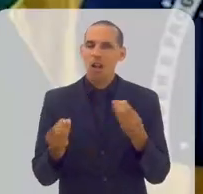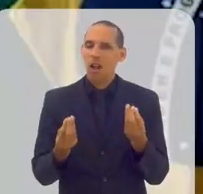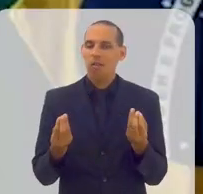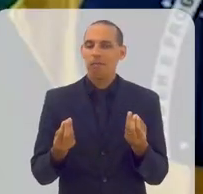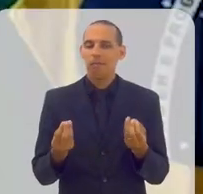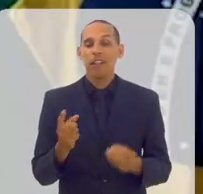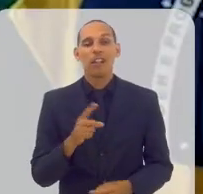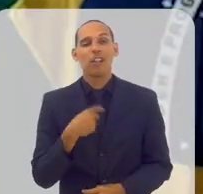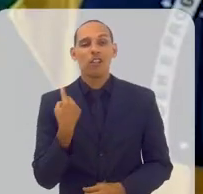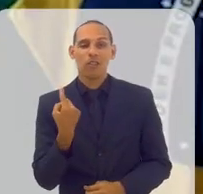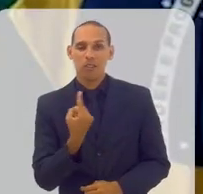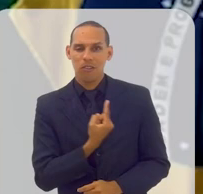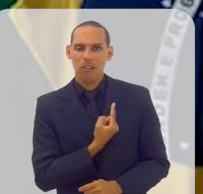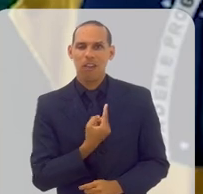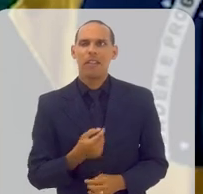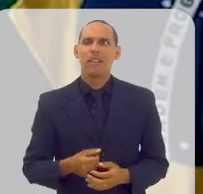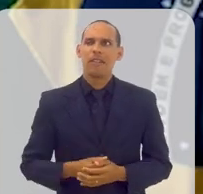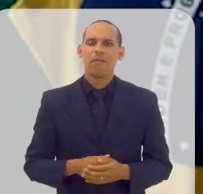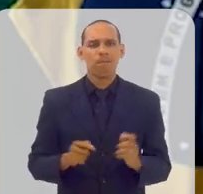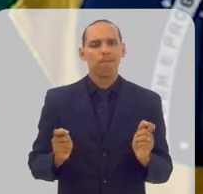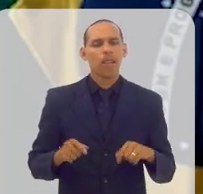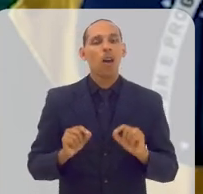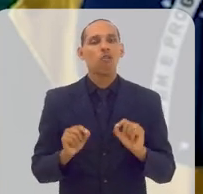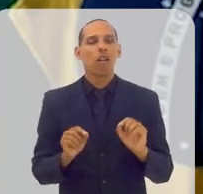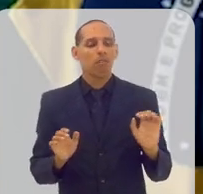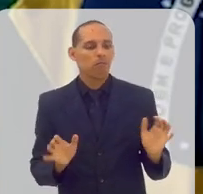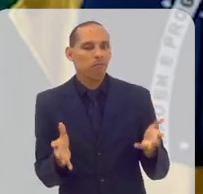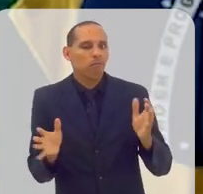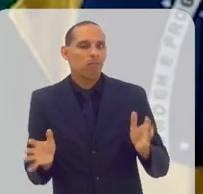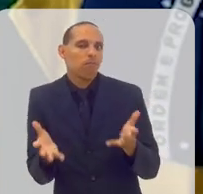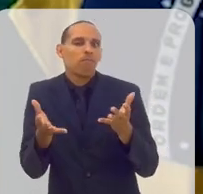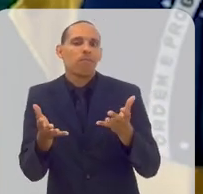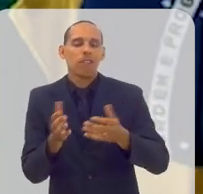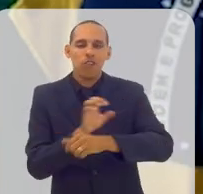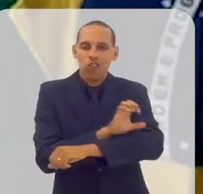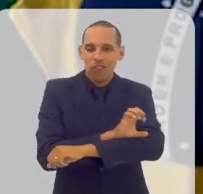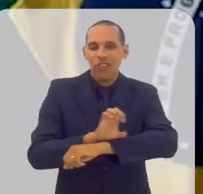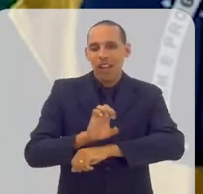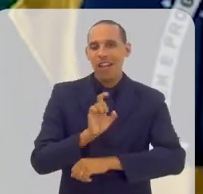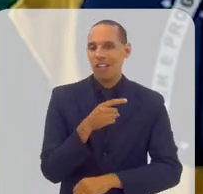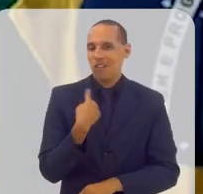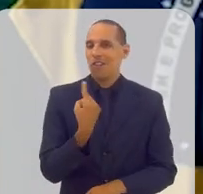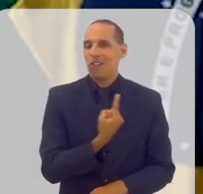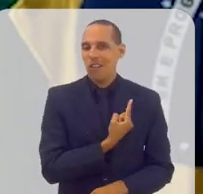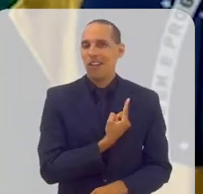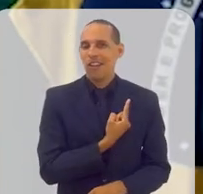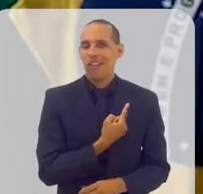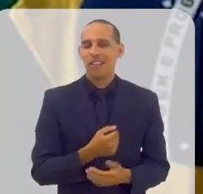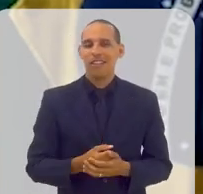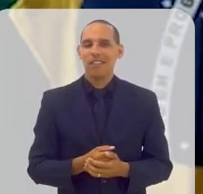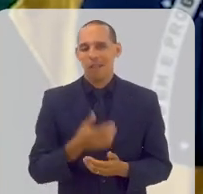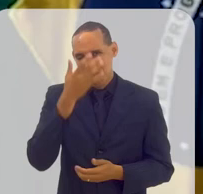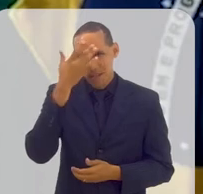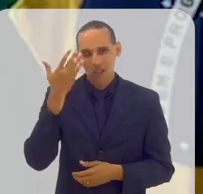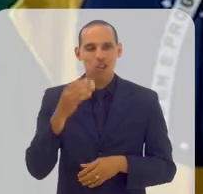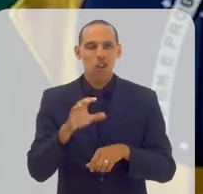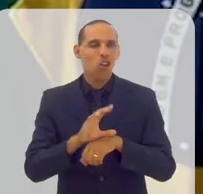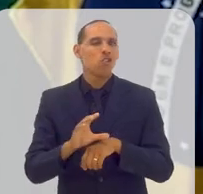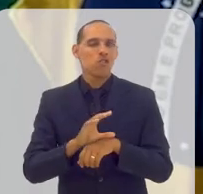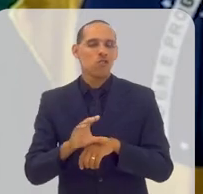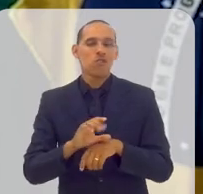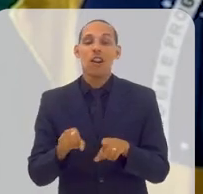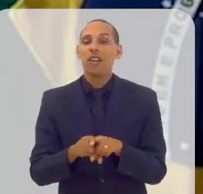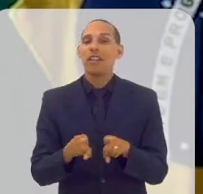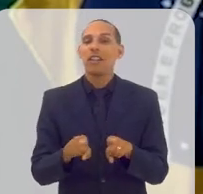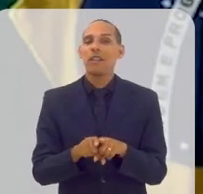Olha, nós procuramos, dentro de nossas possibilidades, incentivar tanto os nossos estagiários, que é a denominação para aqueles que estão